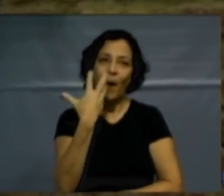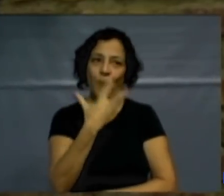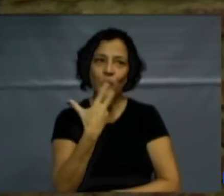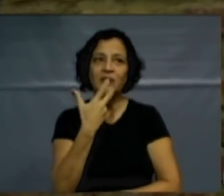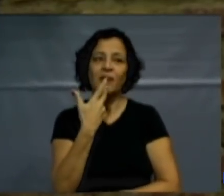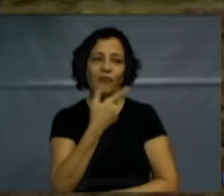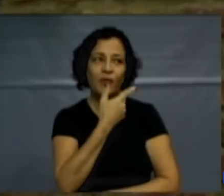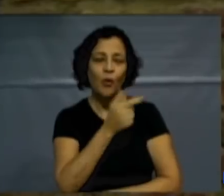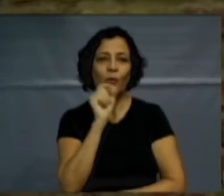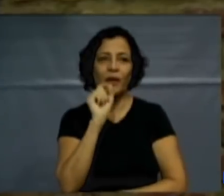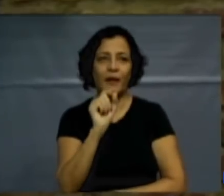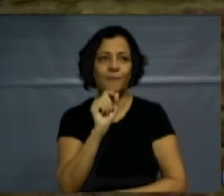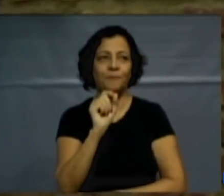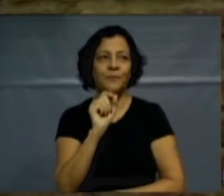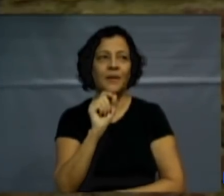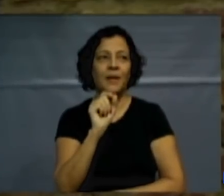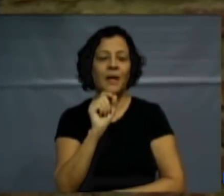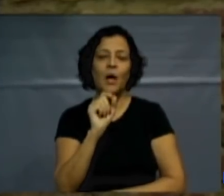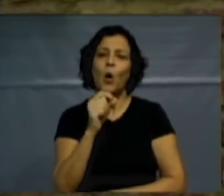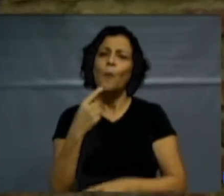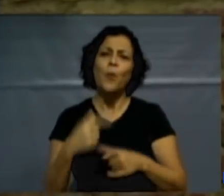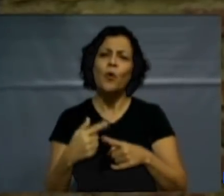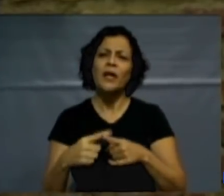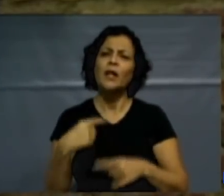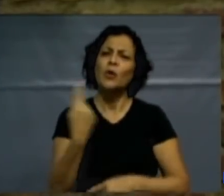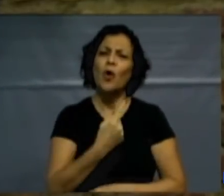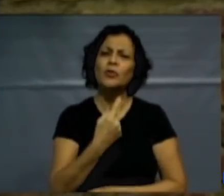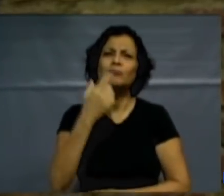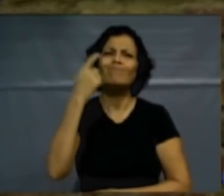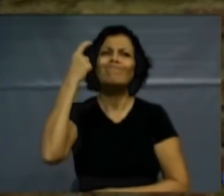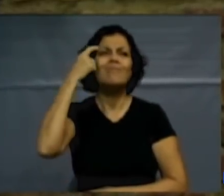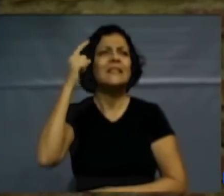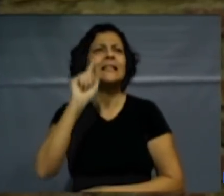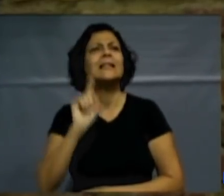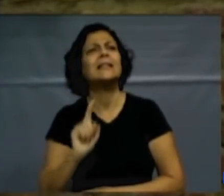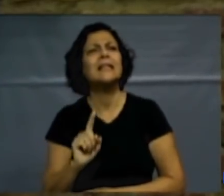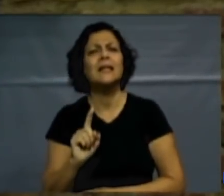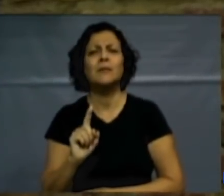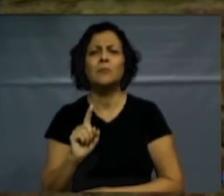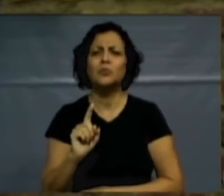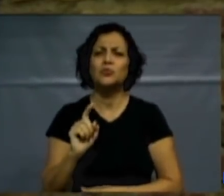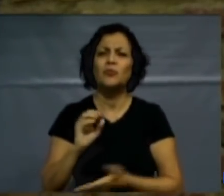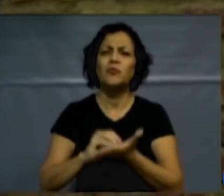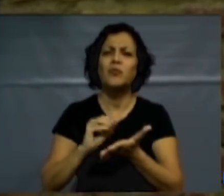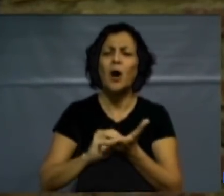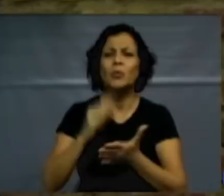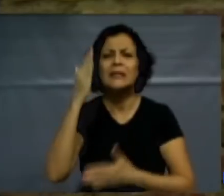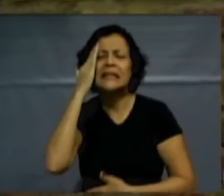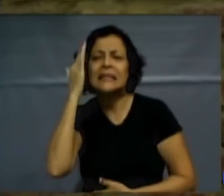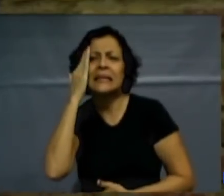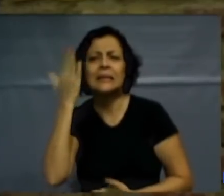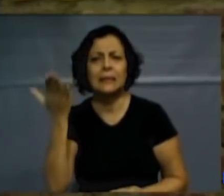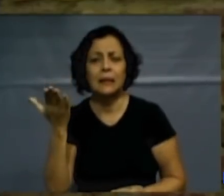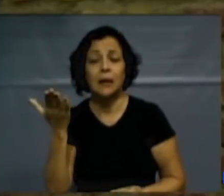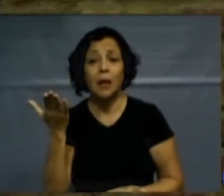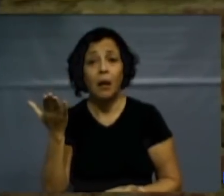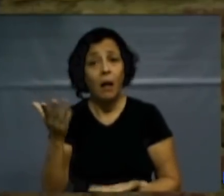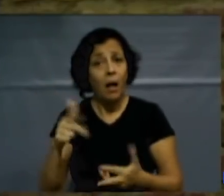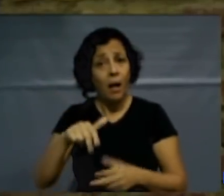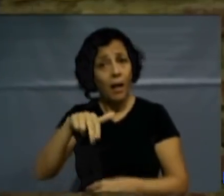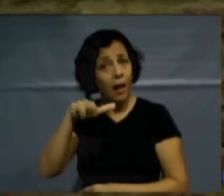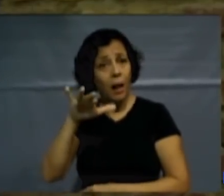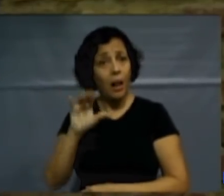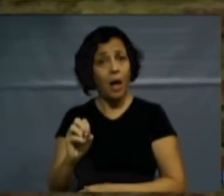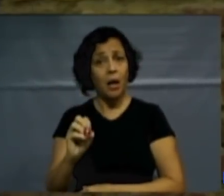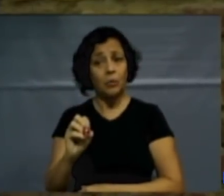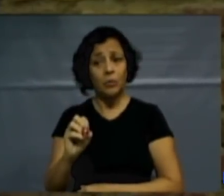Vanessa. Por que essas incompreensões? Obviamente que vocês acham que Paulo não titubeou,